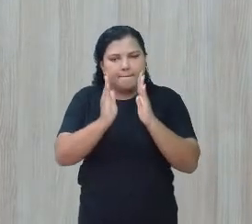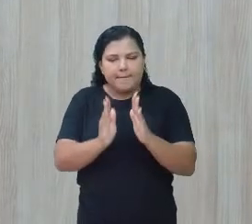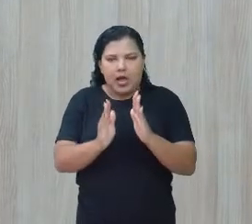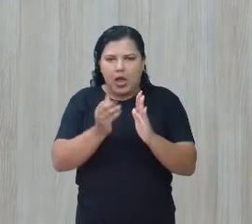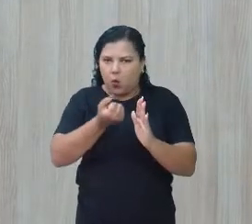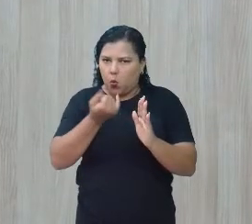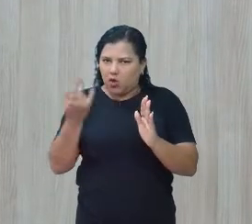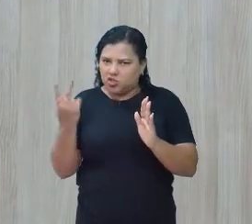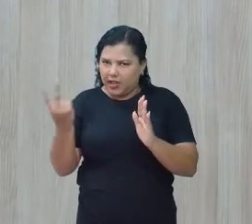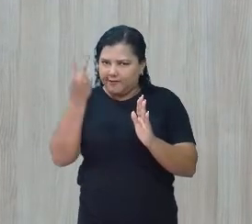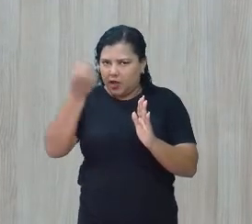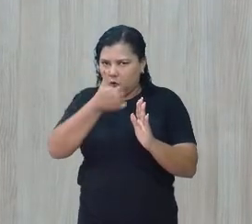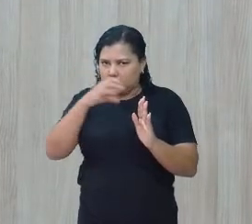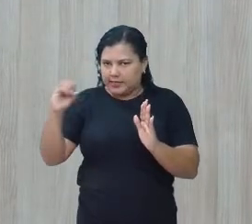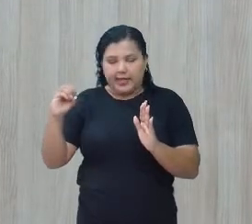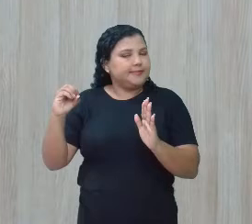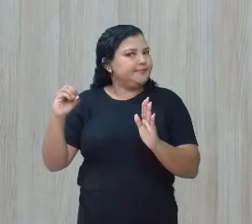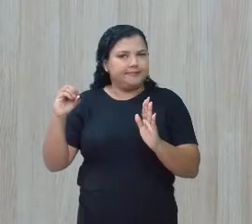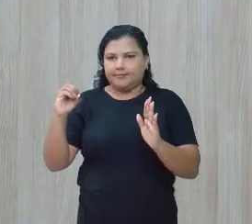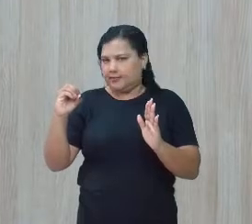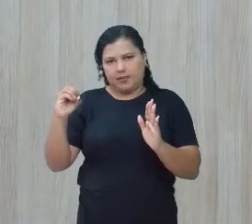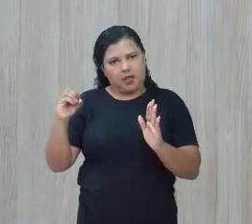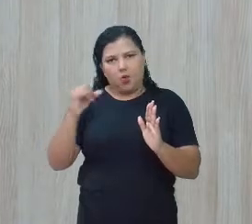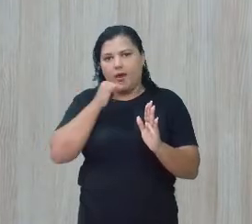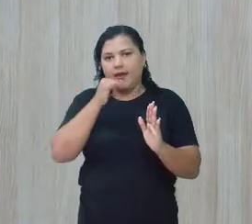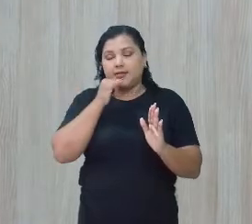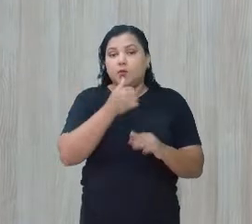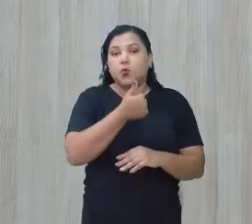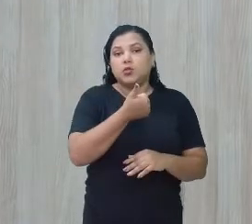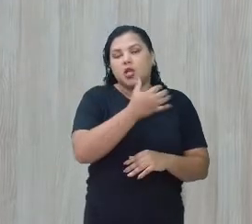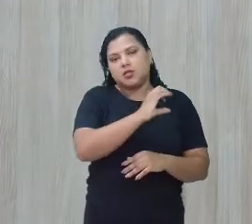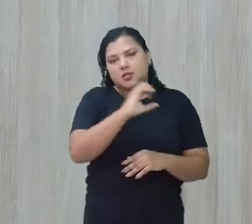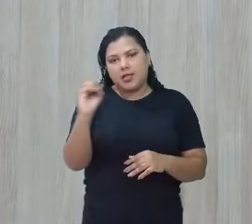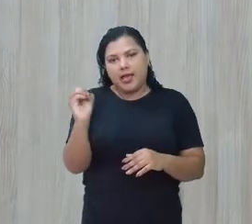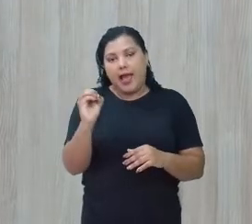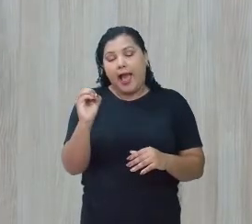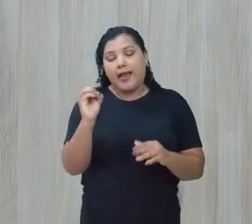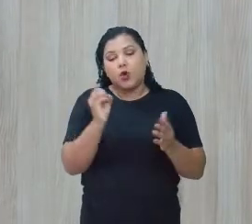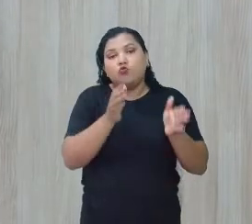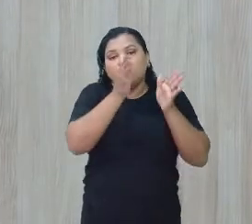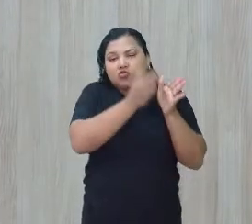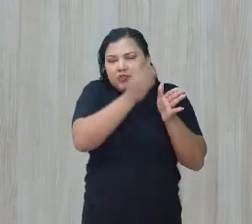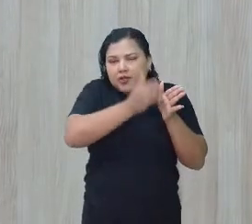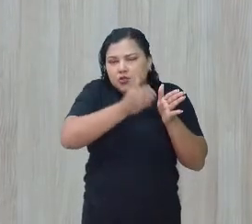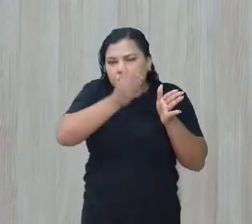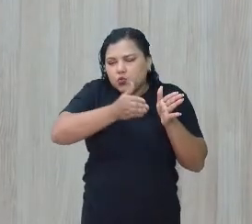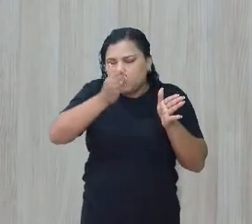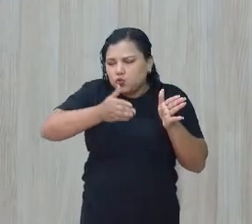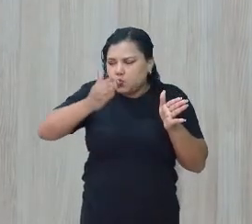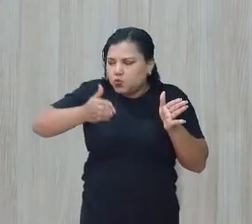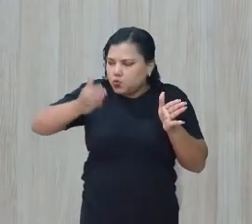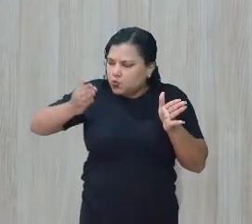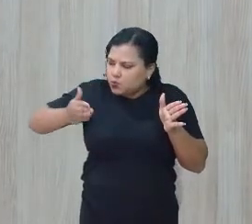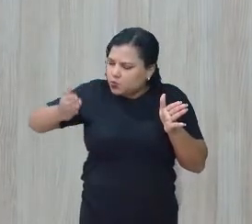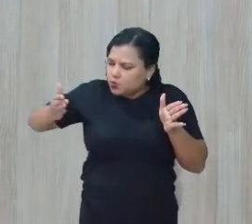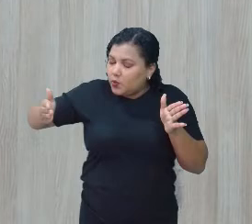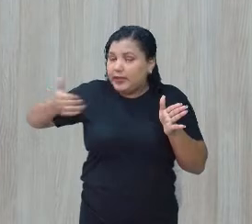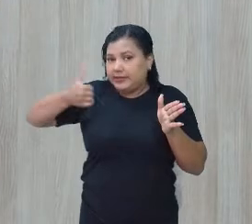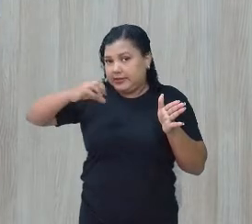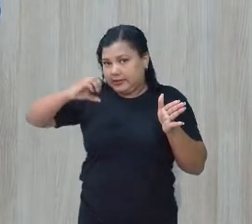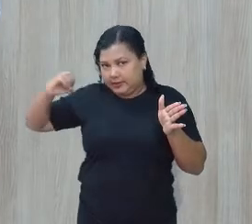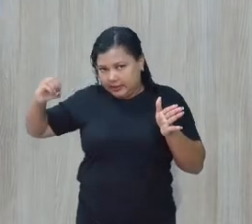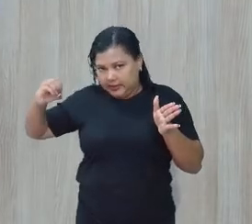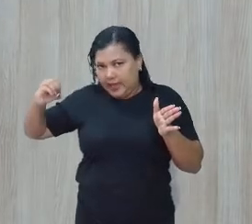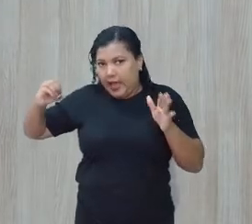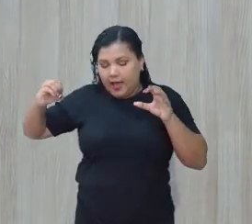não. A gente dividiu uma coisa num total de 100 pedaços e aí a gente vai pegar algumas dessas partes, tá certo?